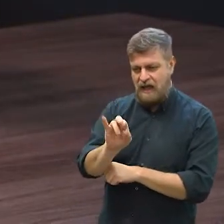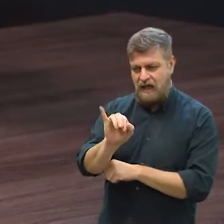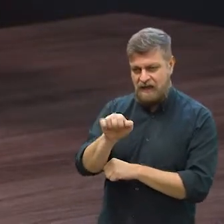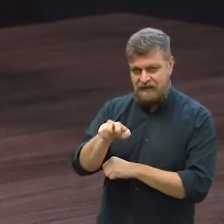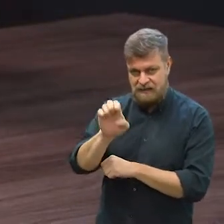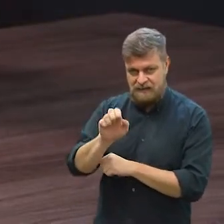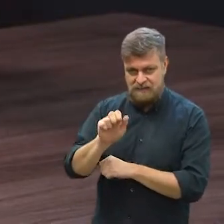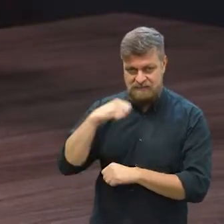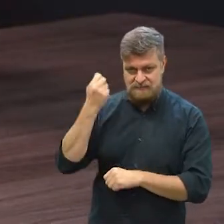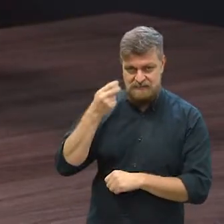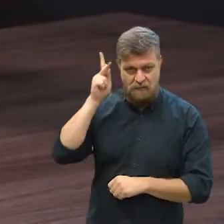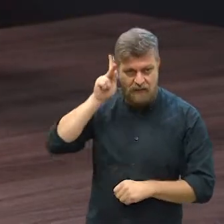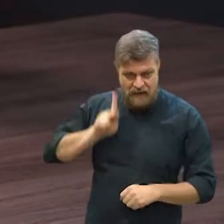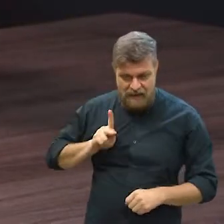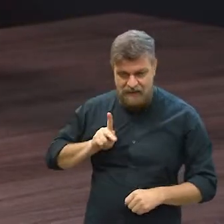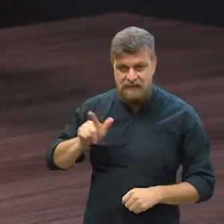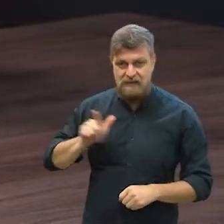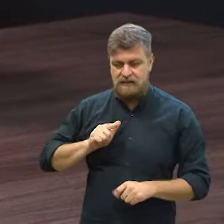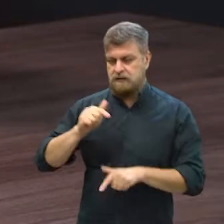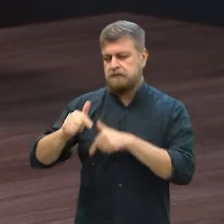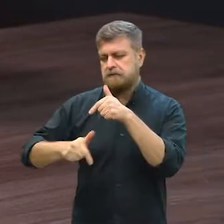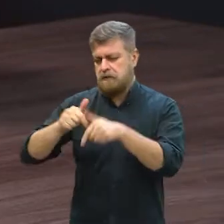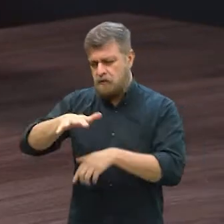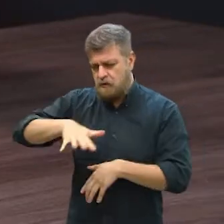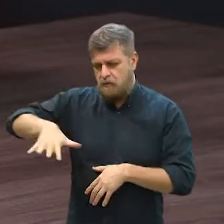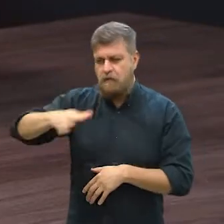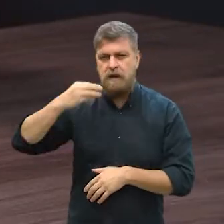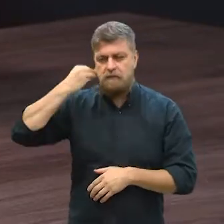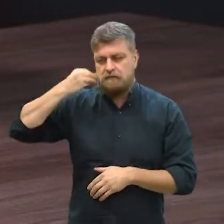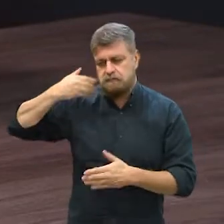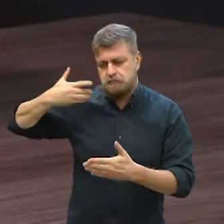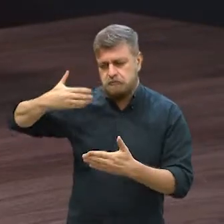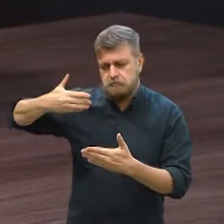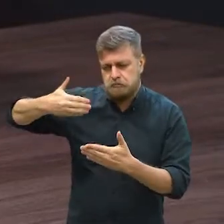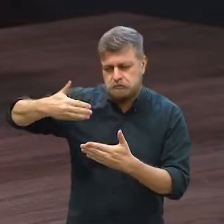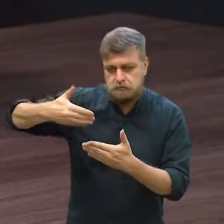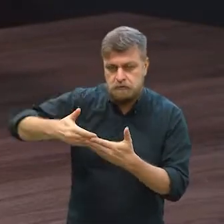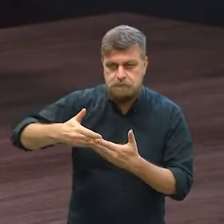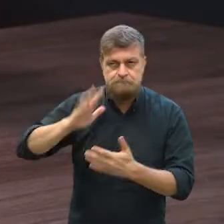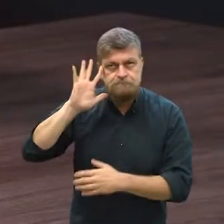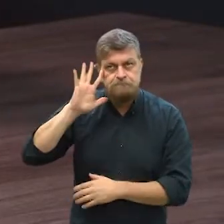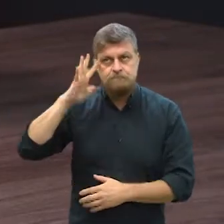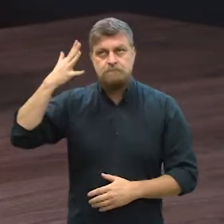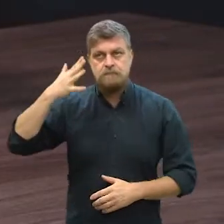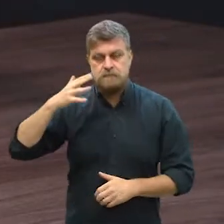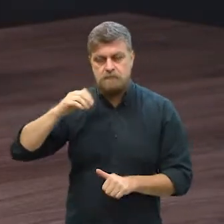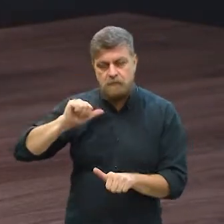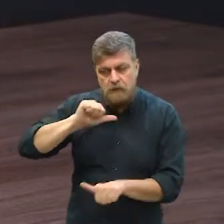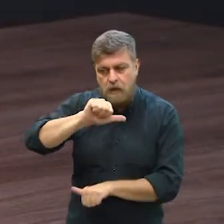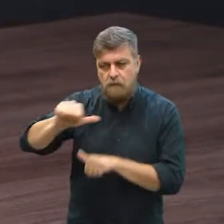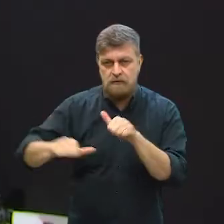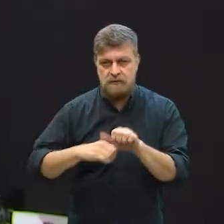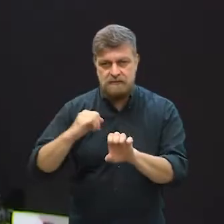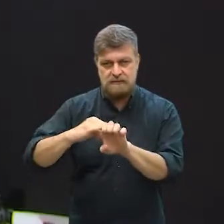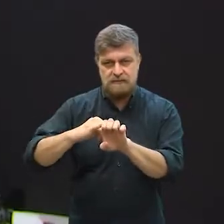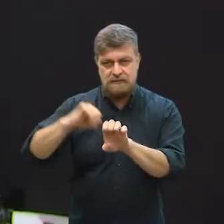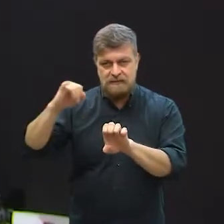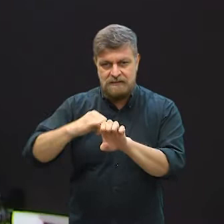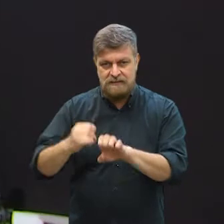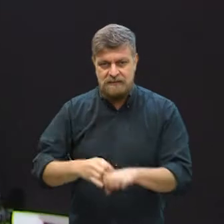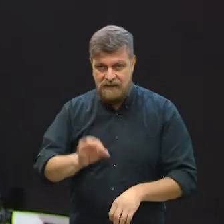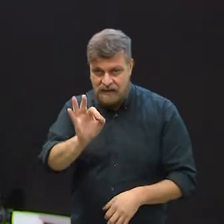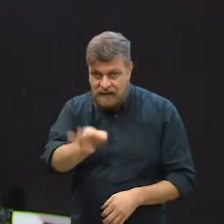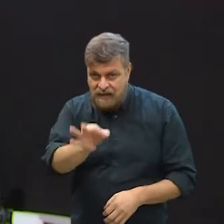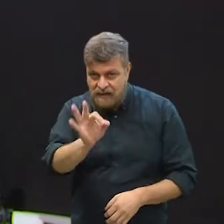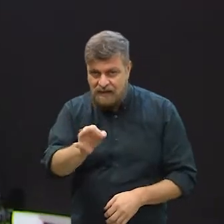de muito tempo como executiva no mercado, decidiu que era a hora de empreender. Karine, é